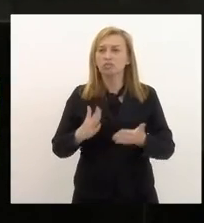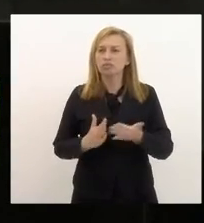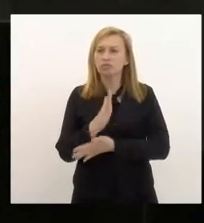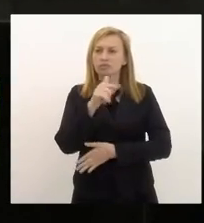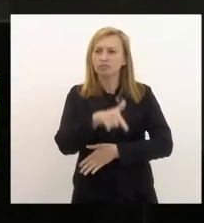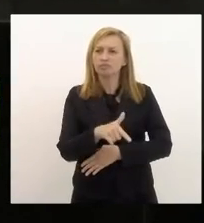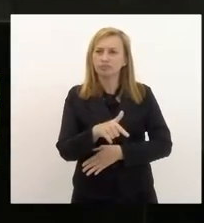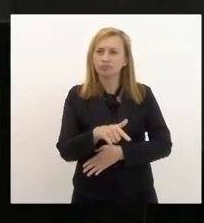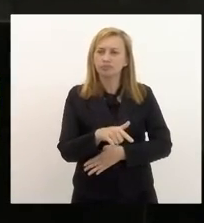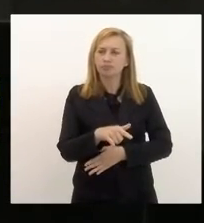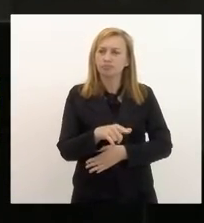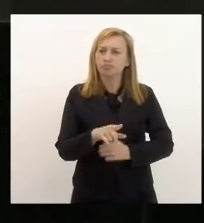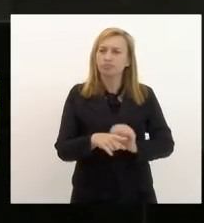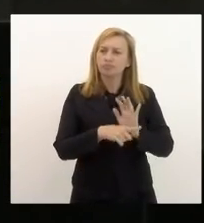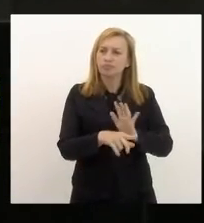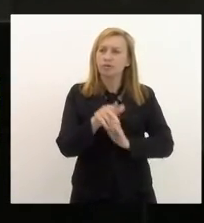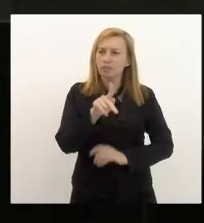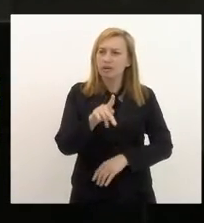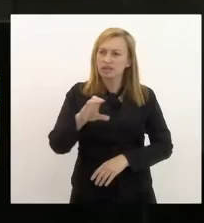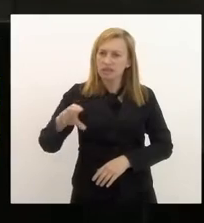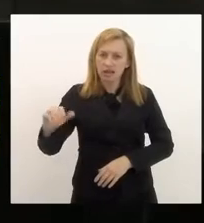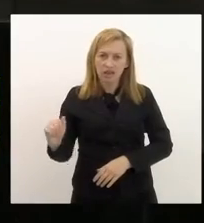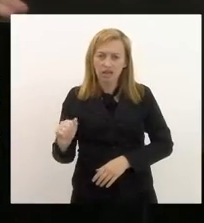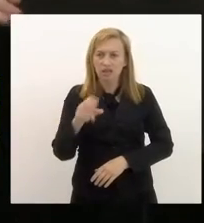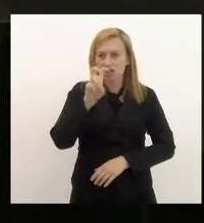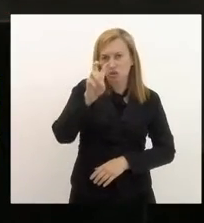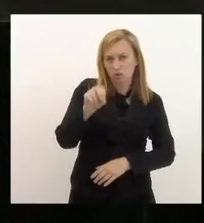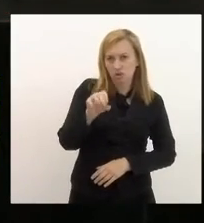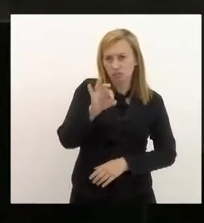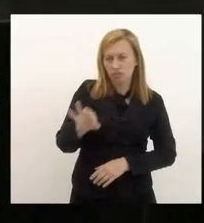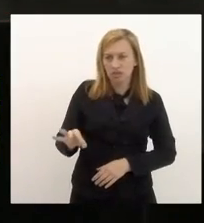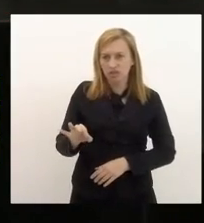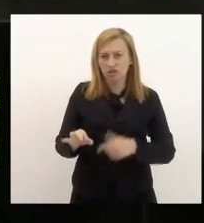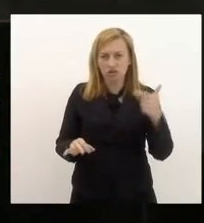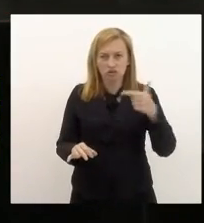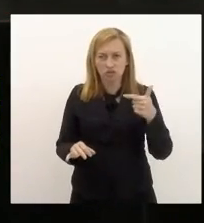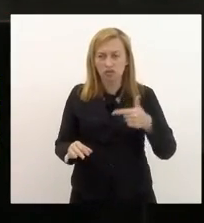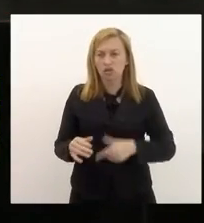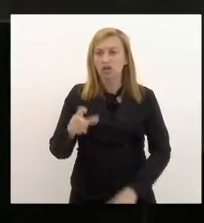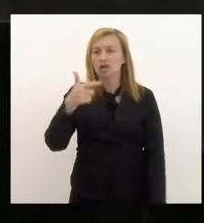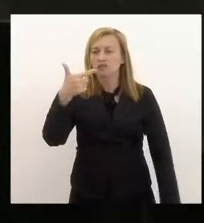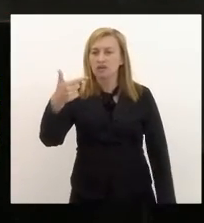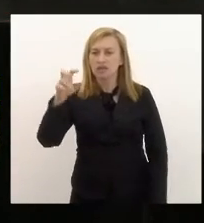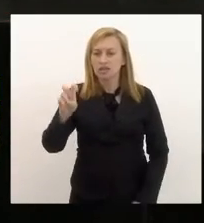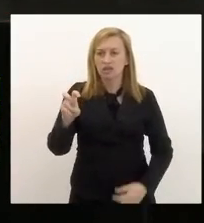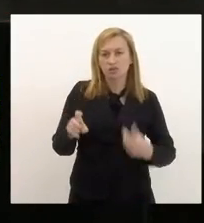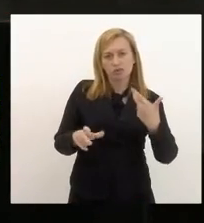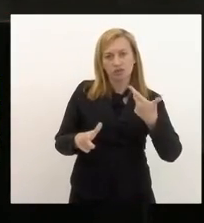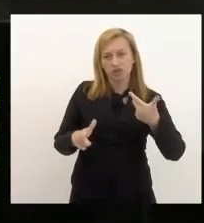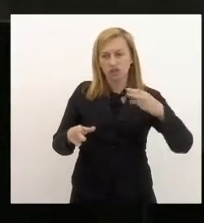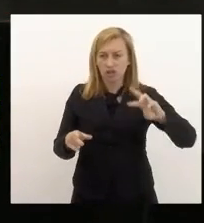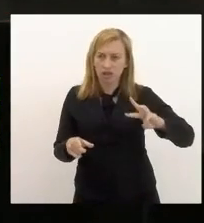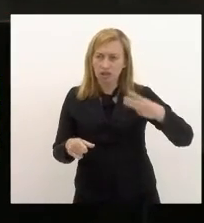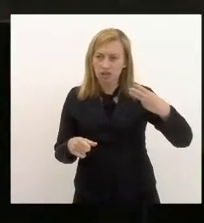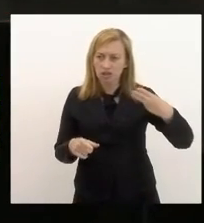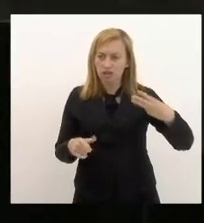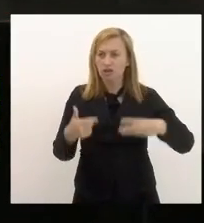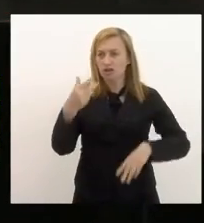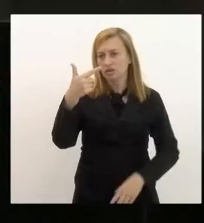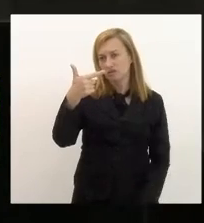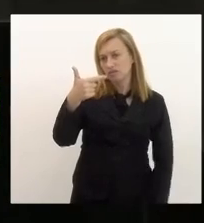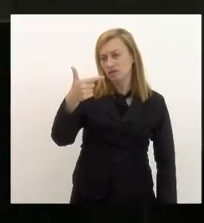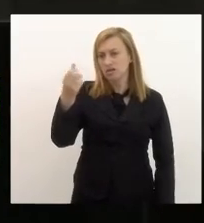a reposição de pensava que tava de waldeck cinquenta por cento e vinte e dois 25 2395 por